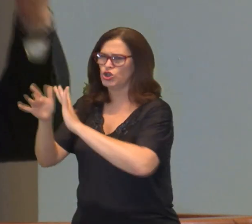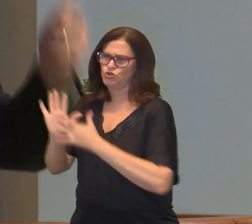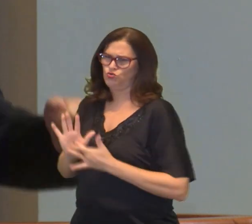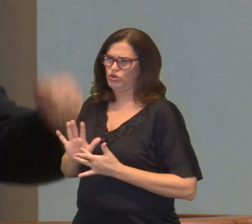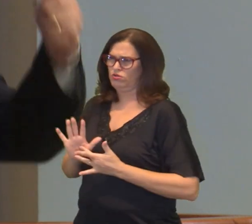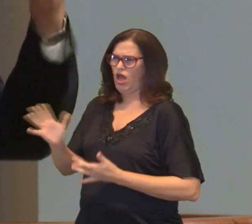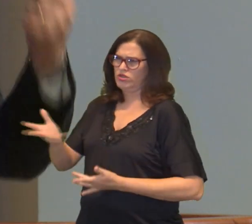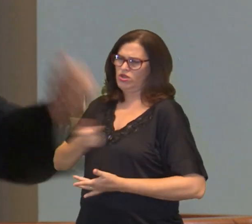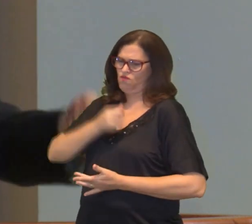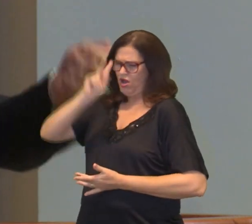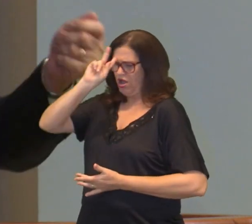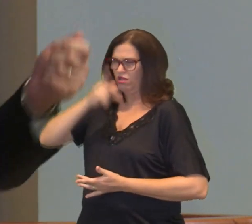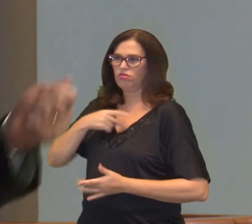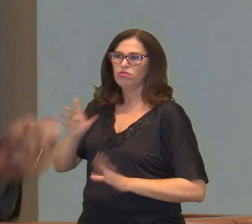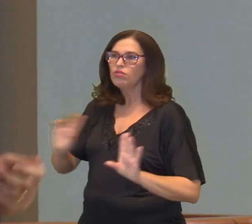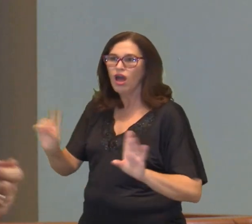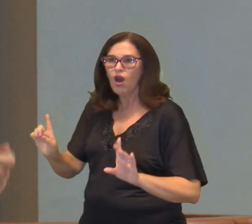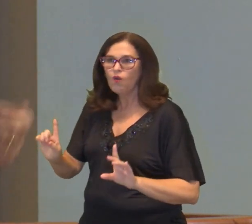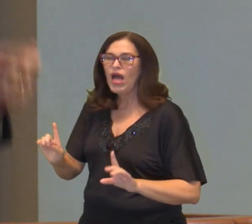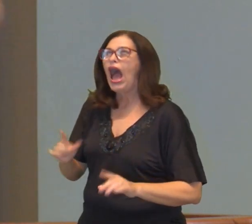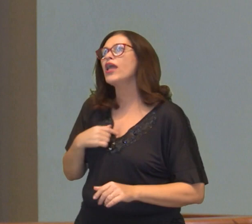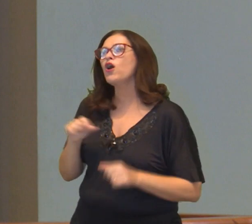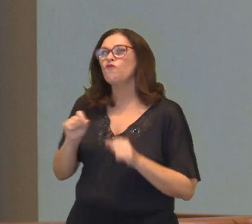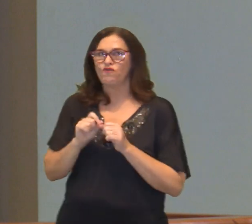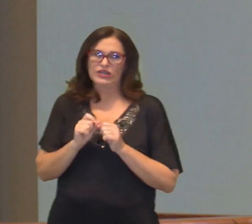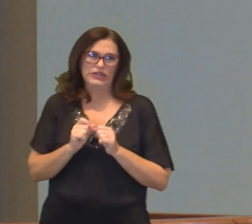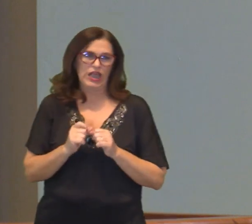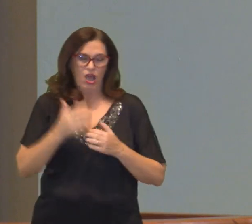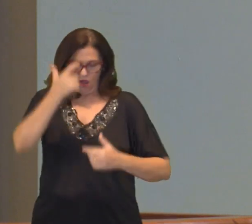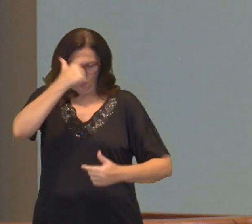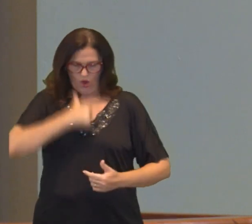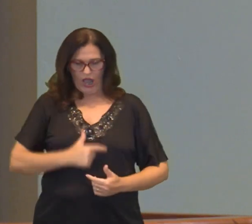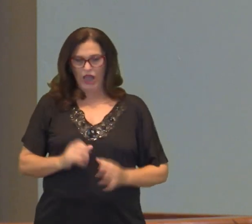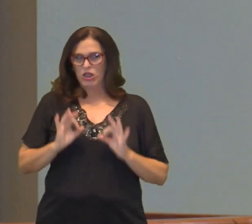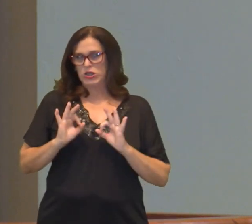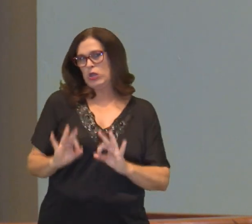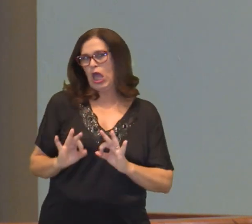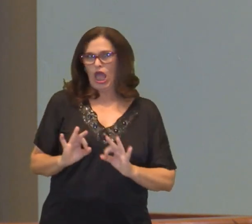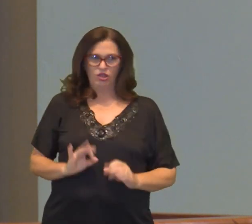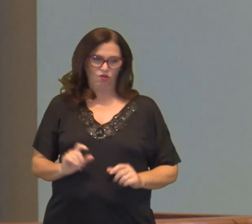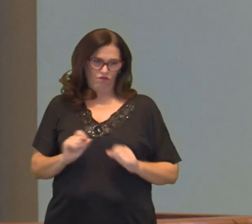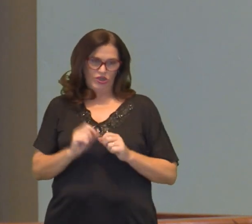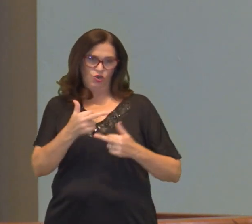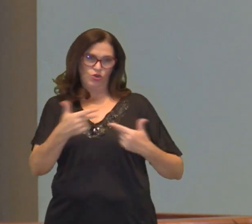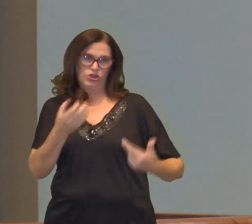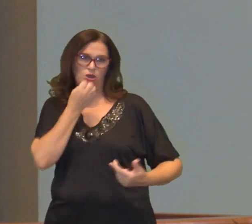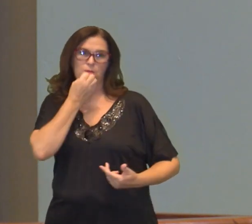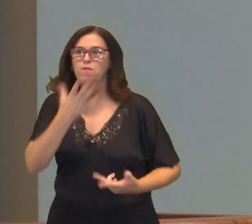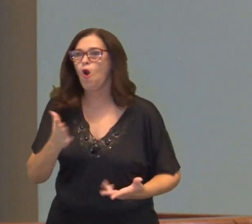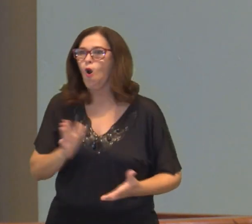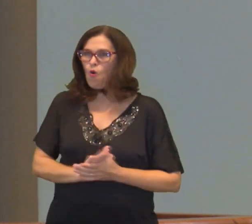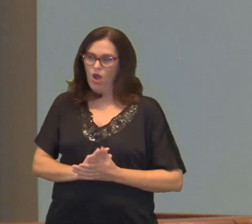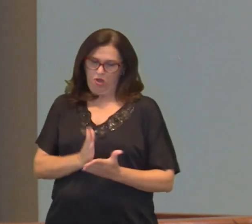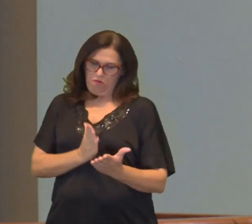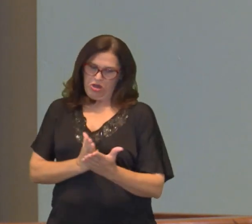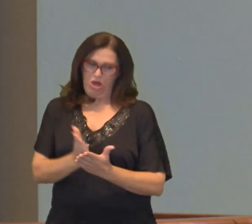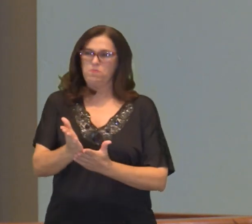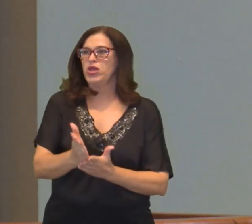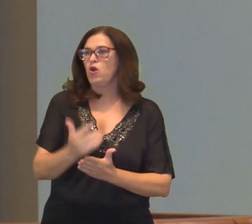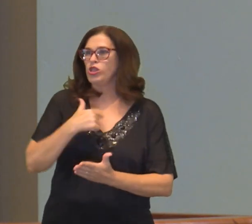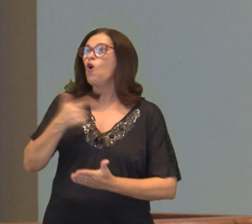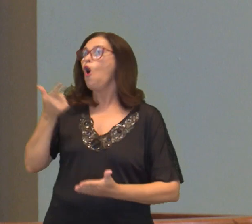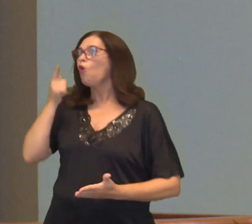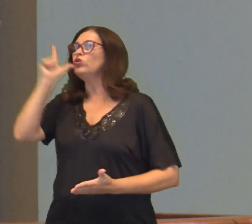vontade de Deus impera. Ele quer ficar do lado de fora para manter alguma coisa em